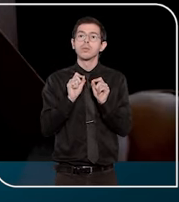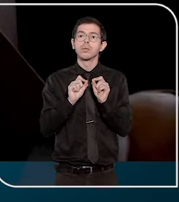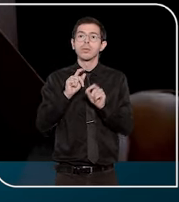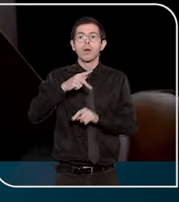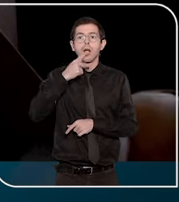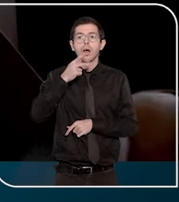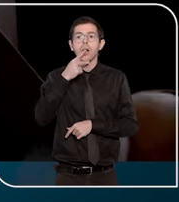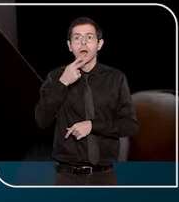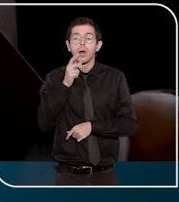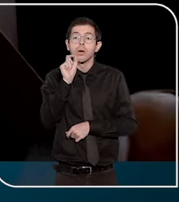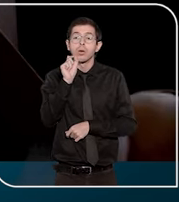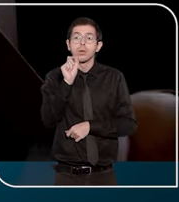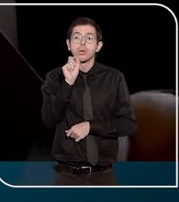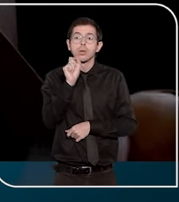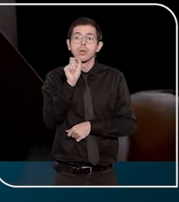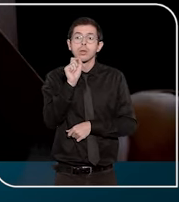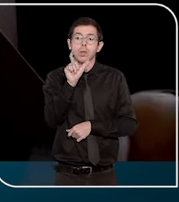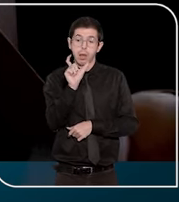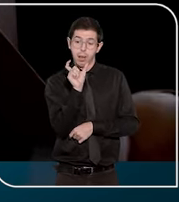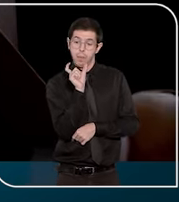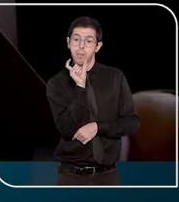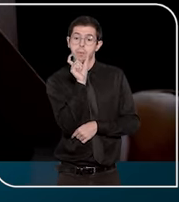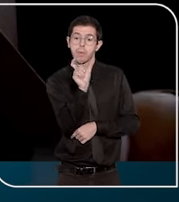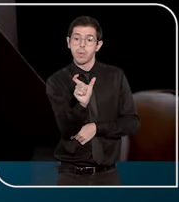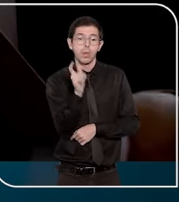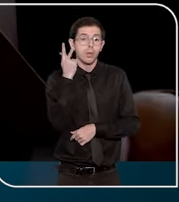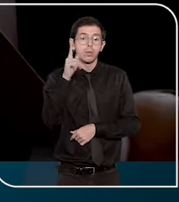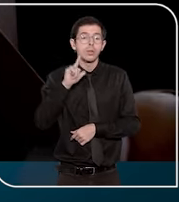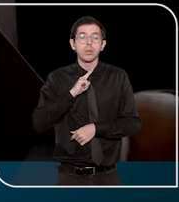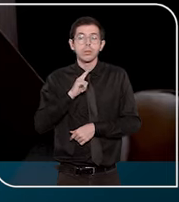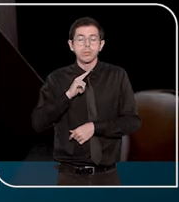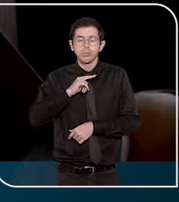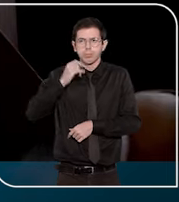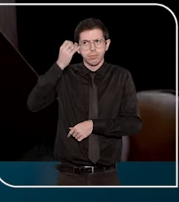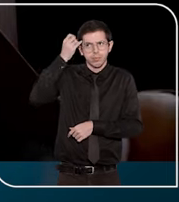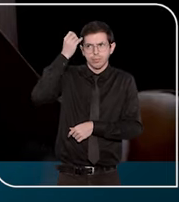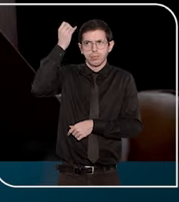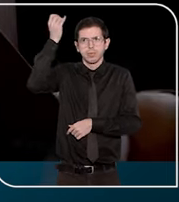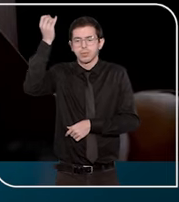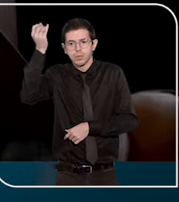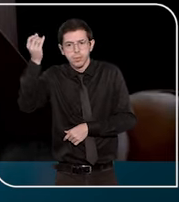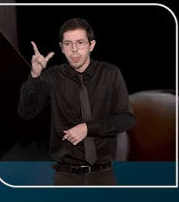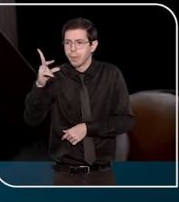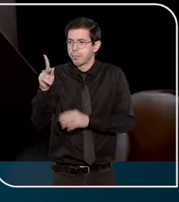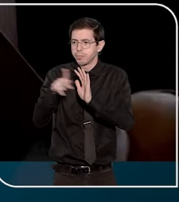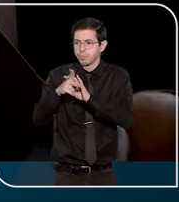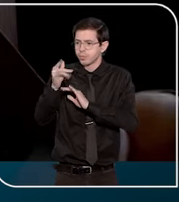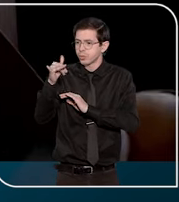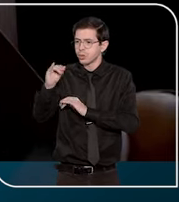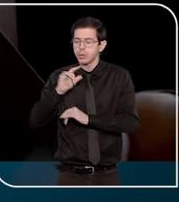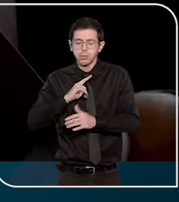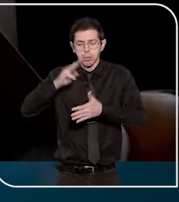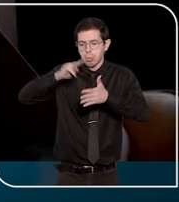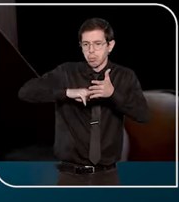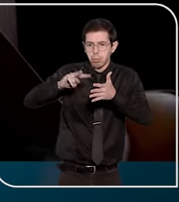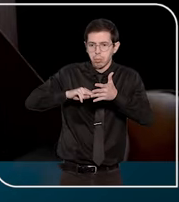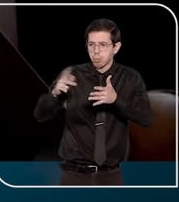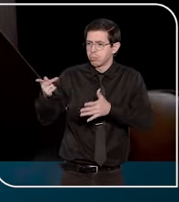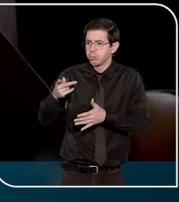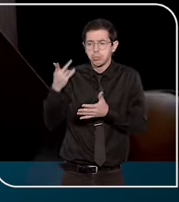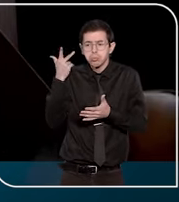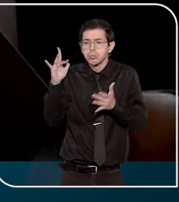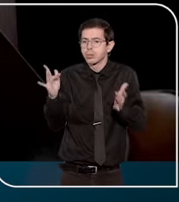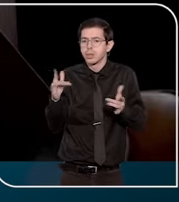uma palavrinha mágica que a gente passou a adotar, nem sei de onde que ela saiu, se foi da cabeça do Diogo, se foi de algum lugar que nós lemos aí, não sei não.